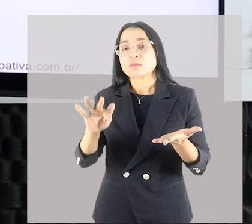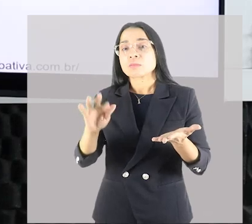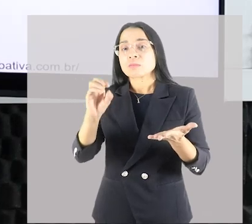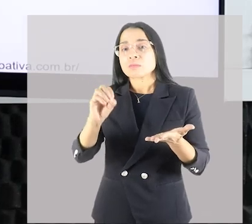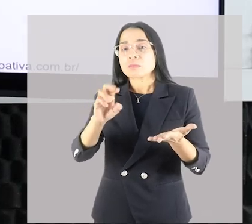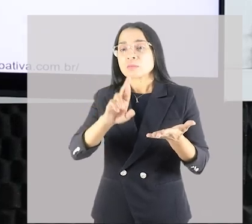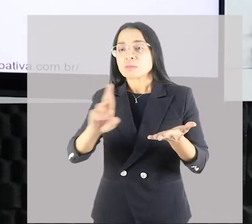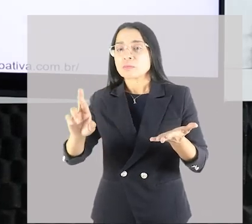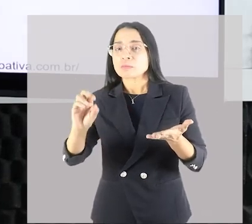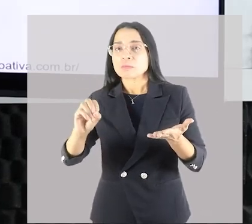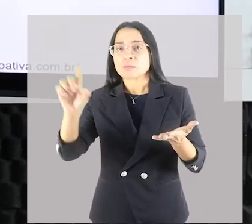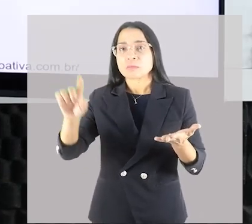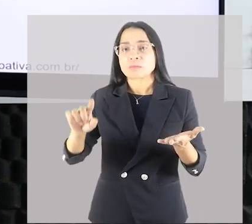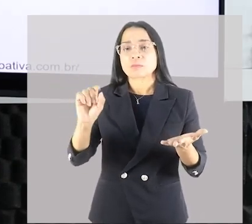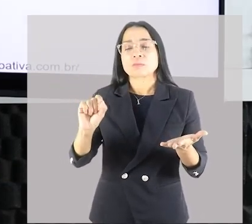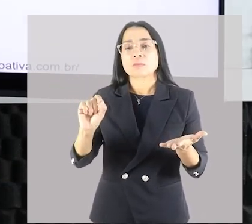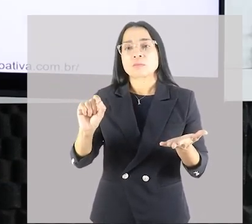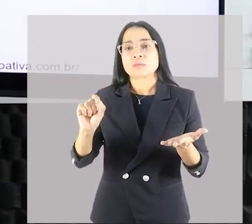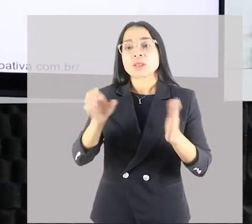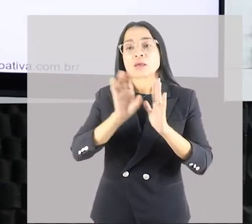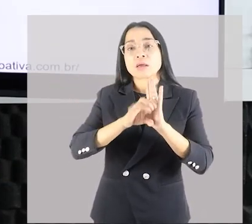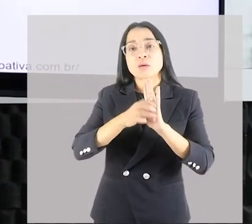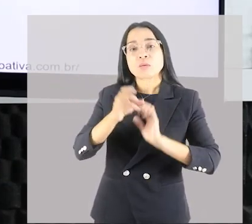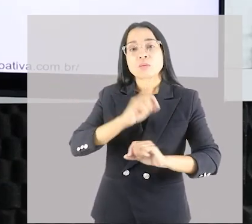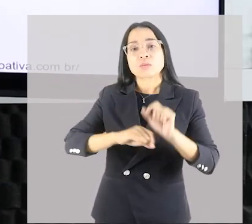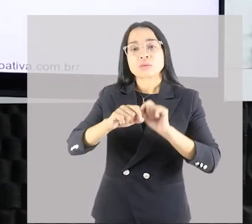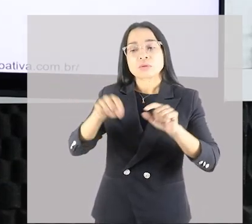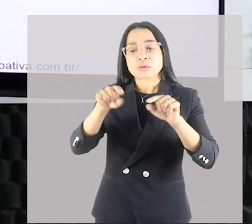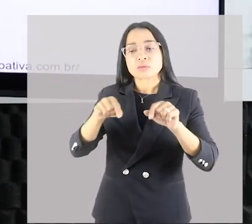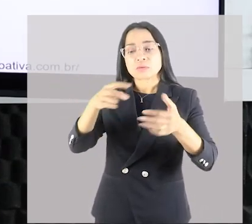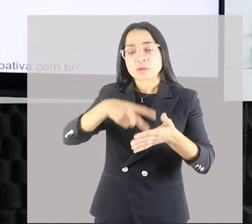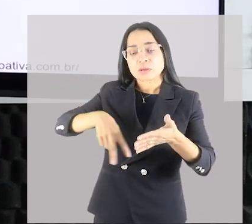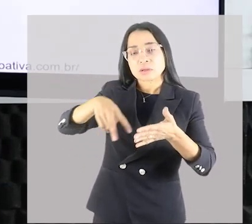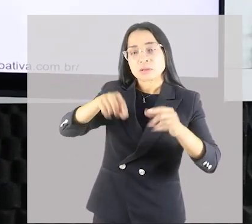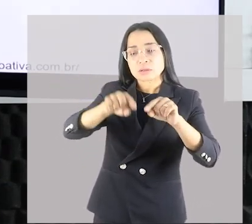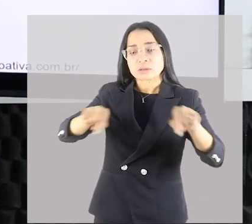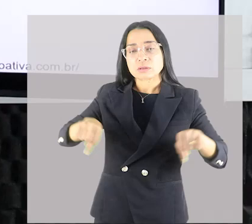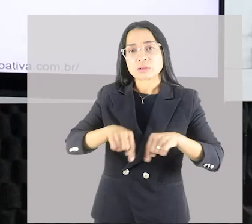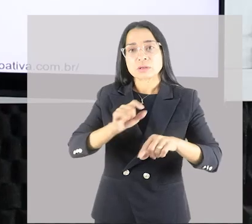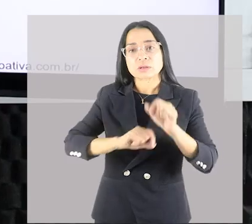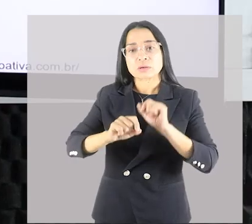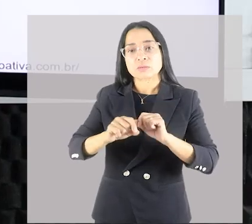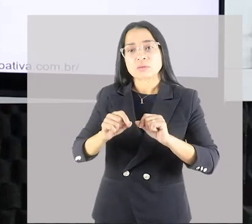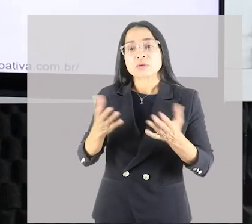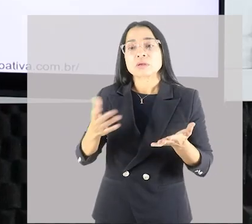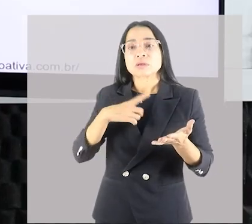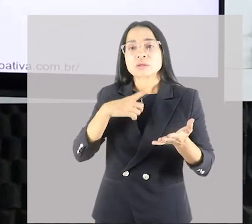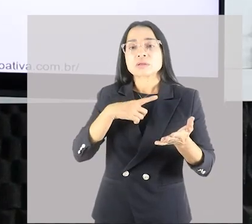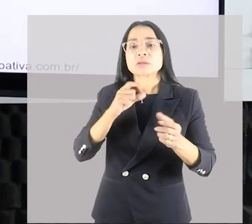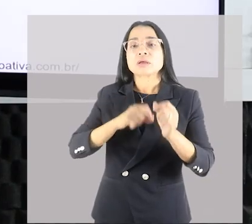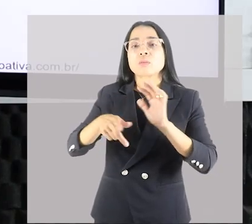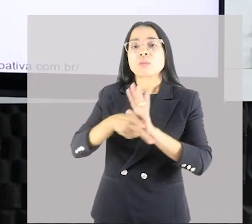o conceito da dança de salão, a qual está inserido o forró.